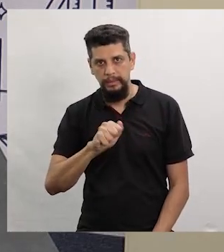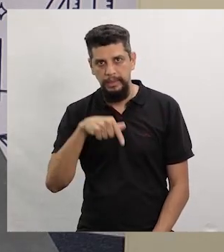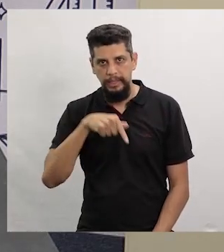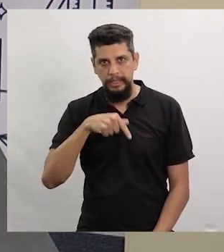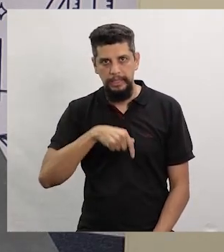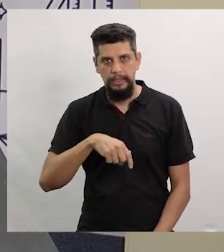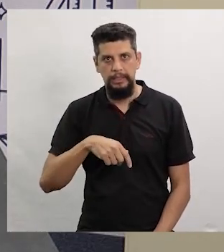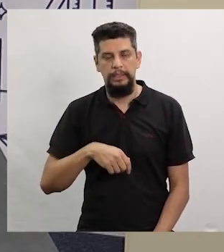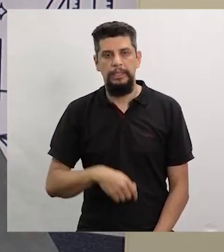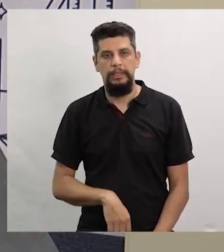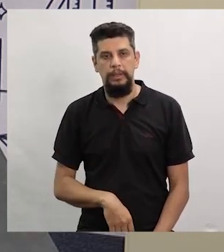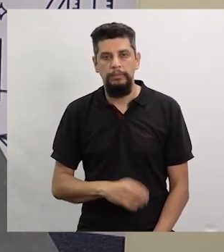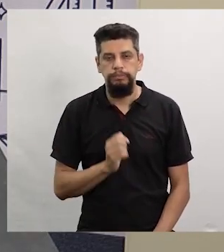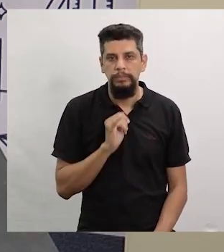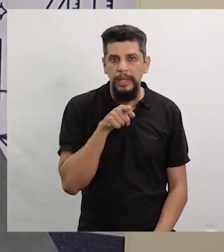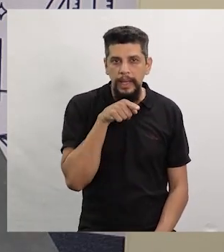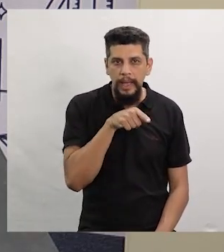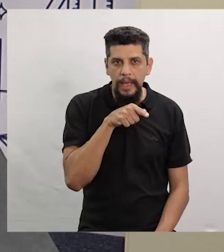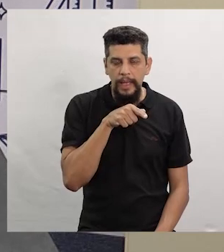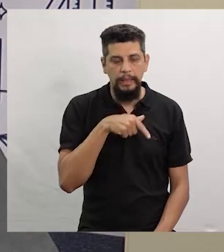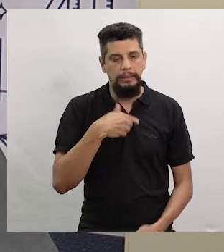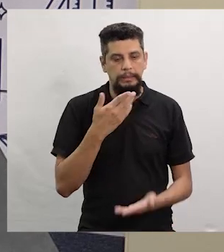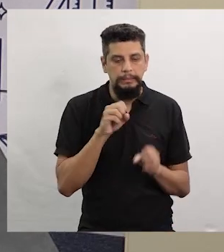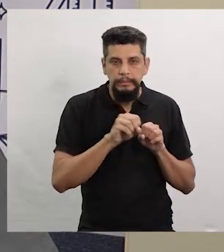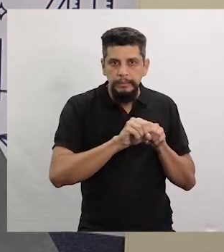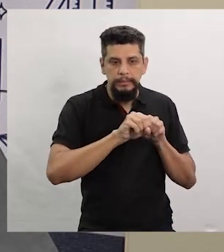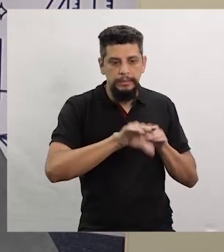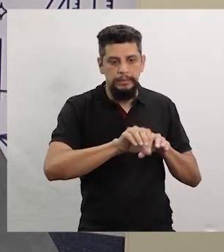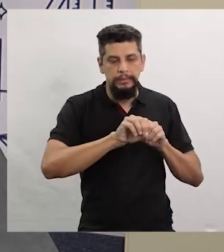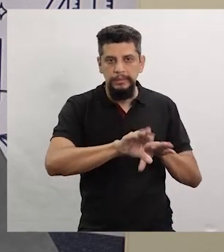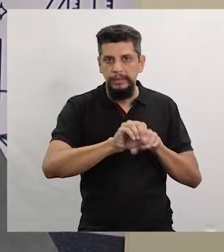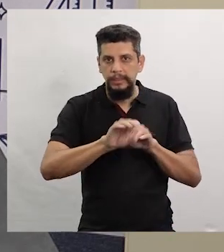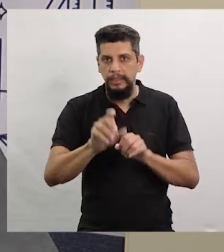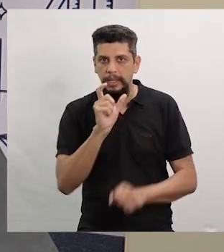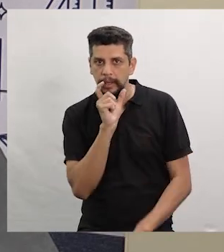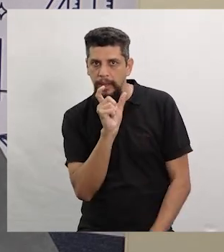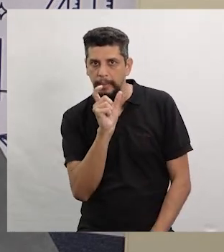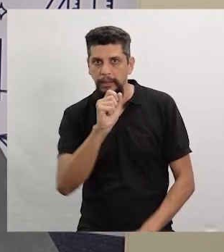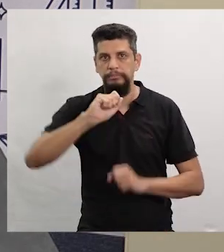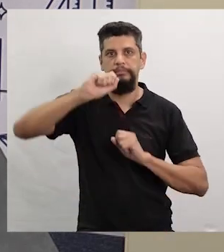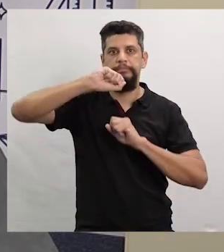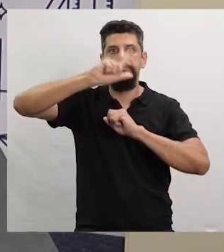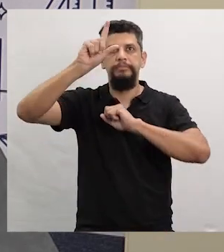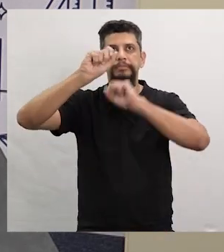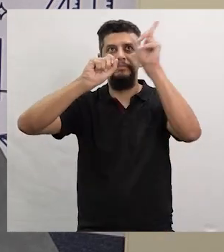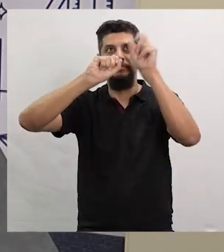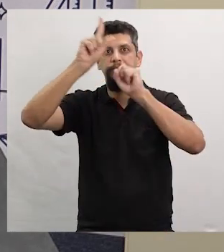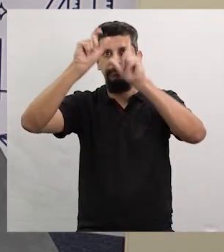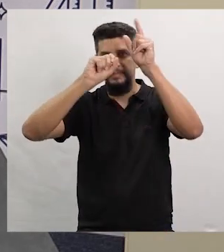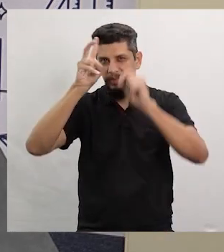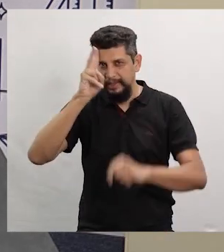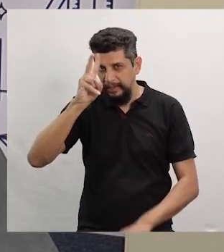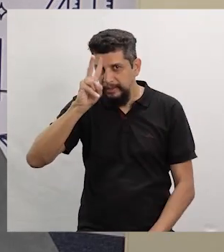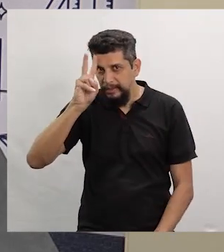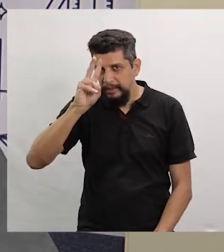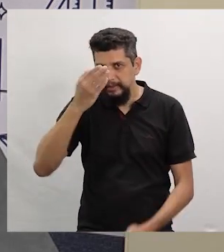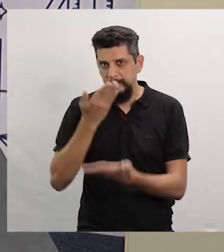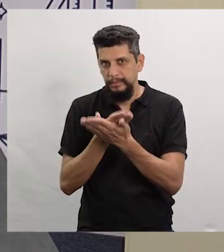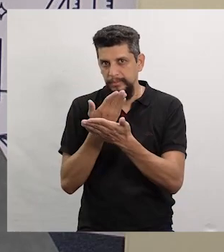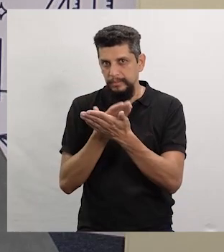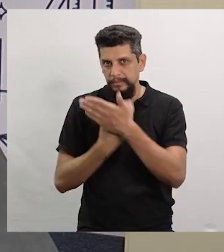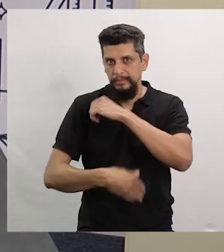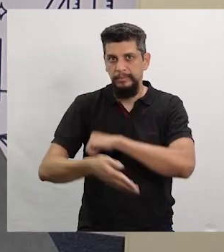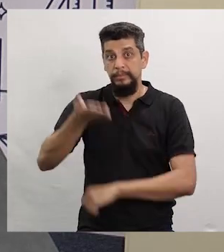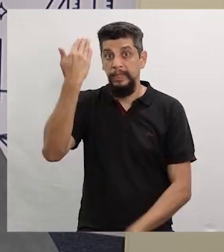aqui estivemos juntas e ela trabalhou com vocês a palavra estrela lembram bem disso